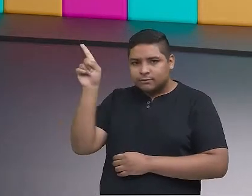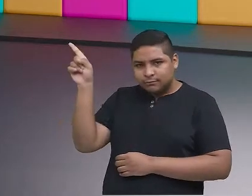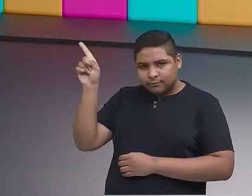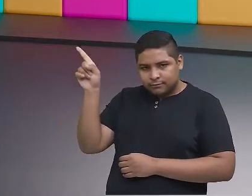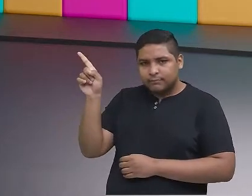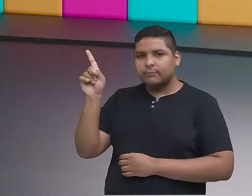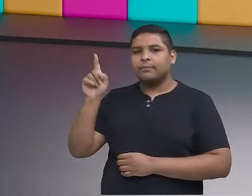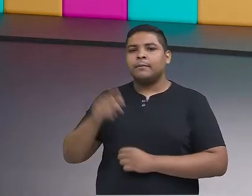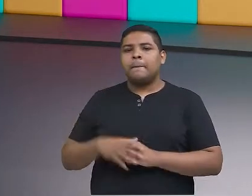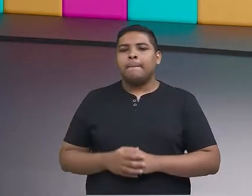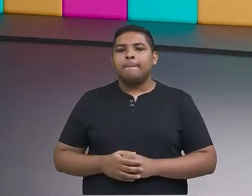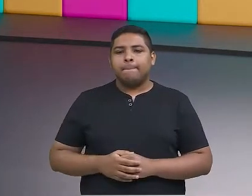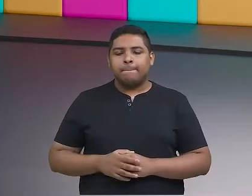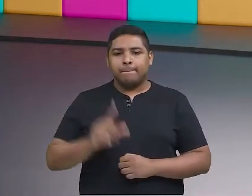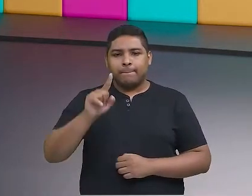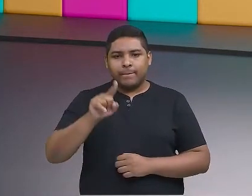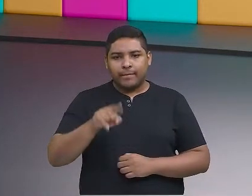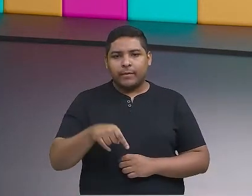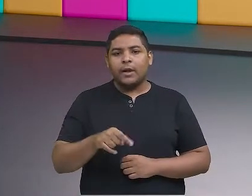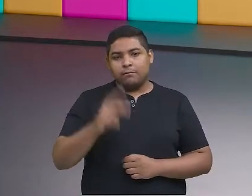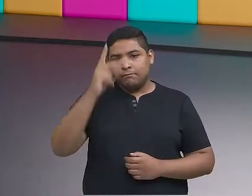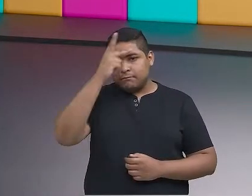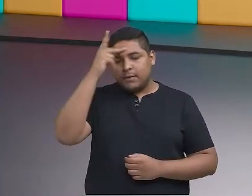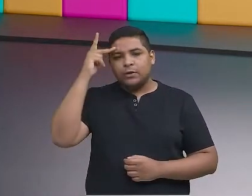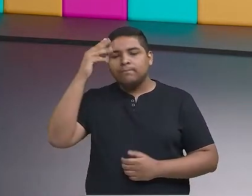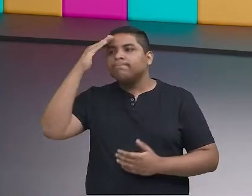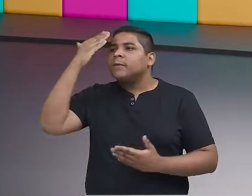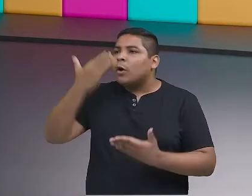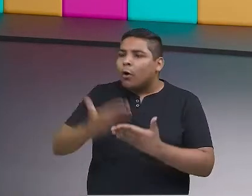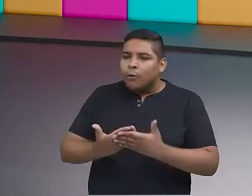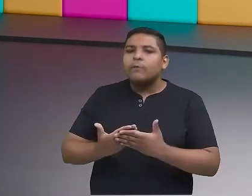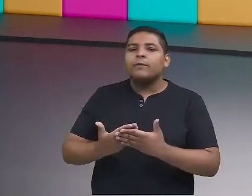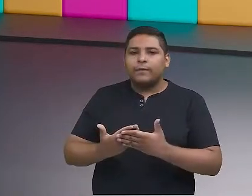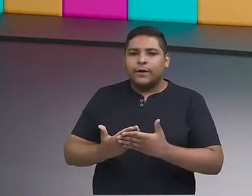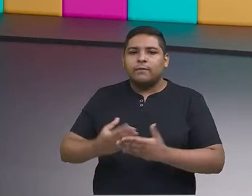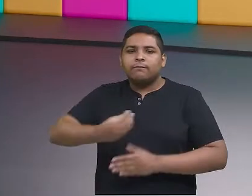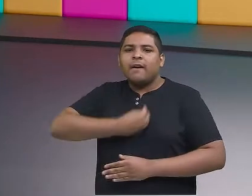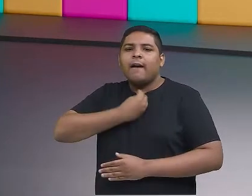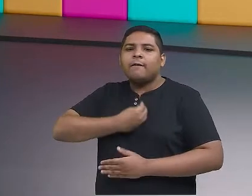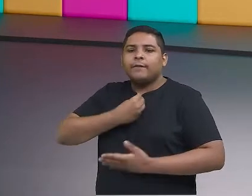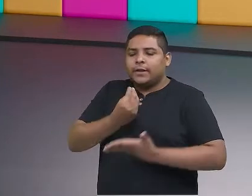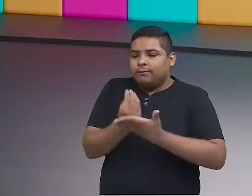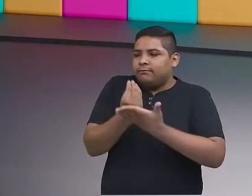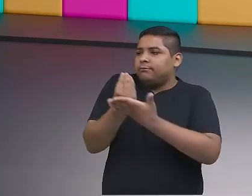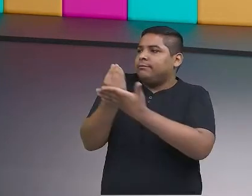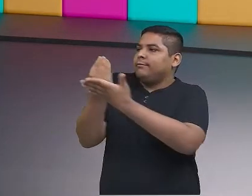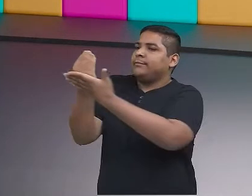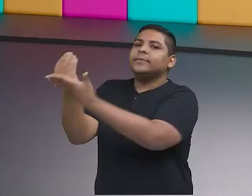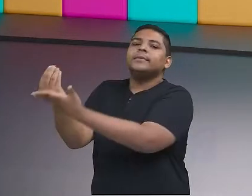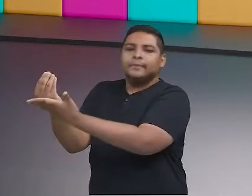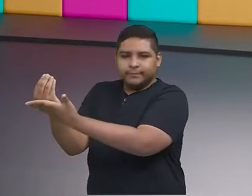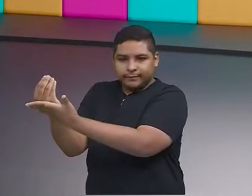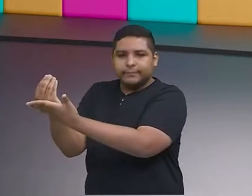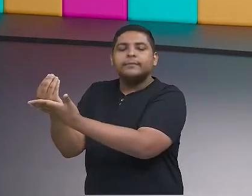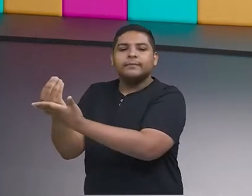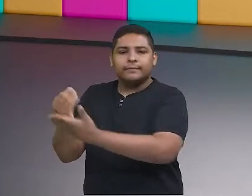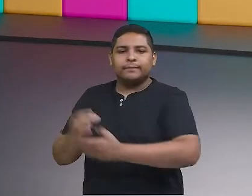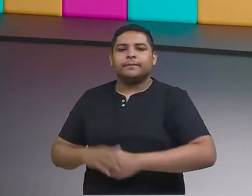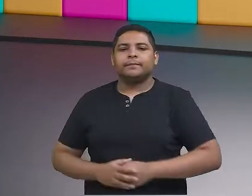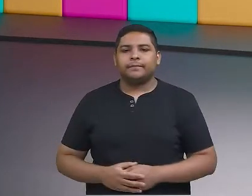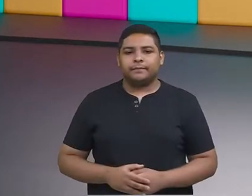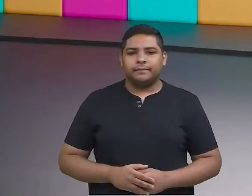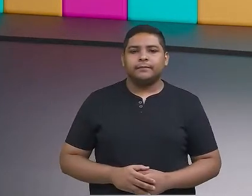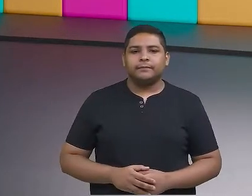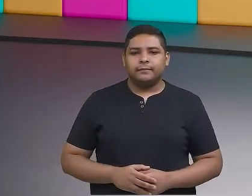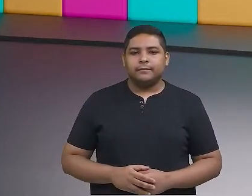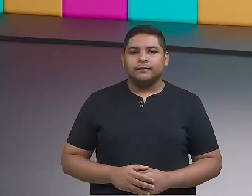praticamente é alguém que a gente confia, que a gente dá a nossa vida, né? Está na mão dela. Então,